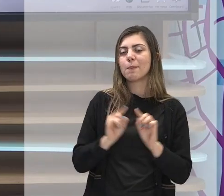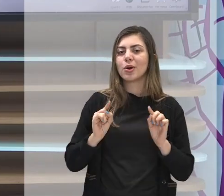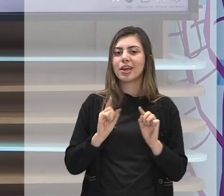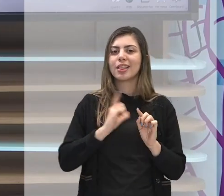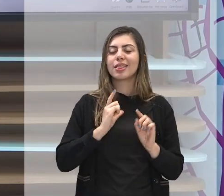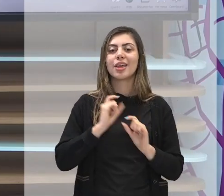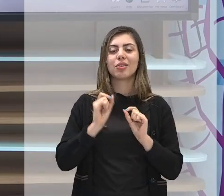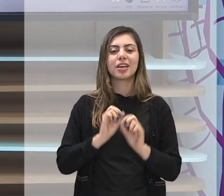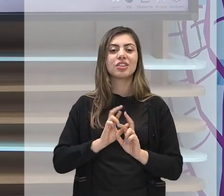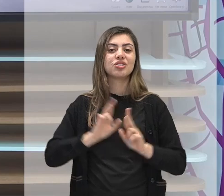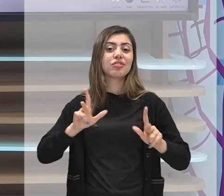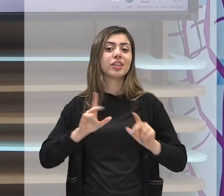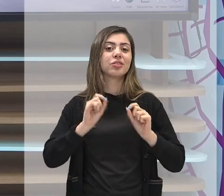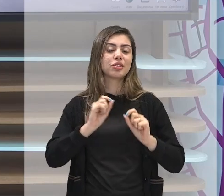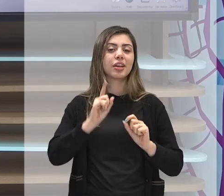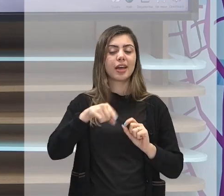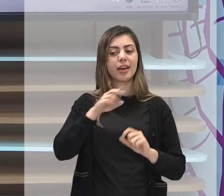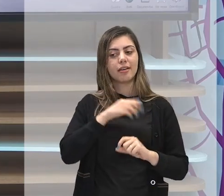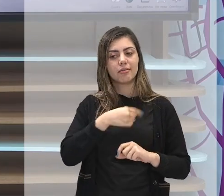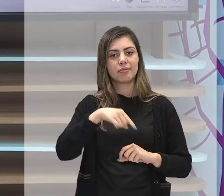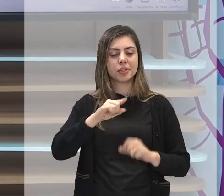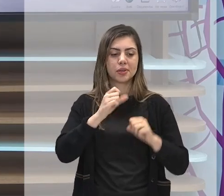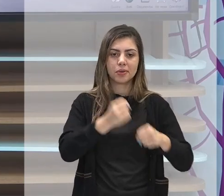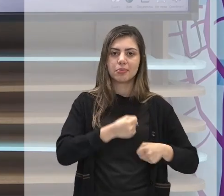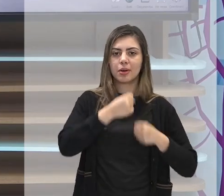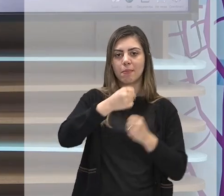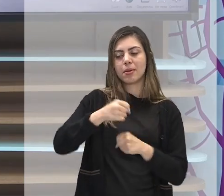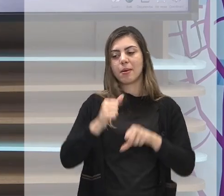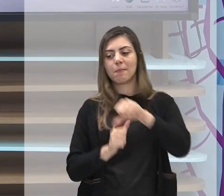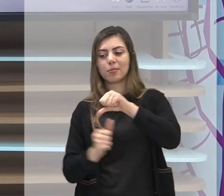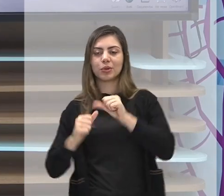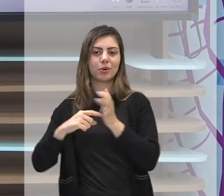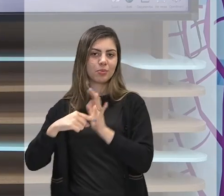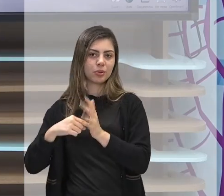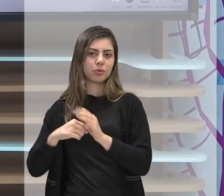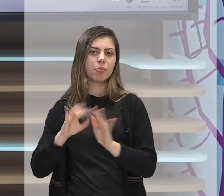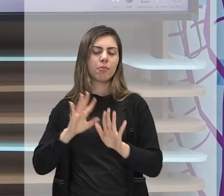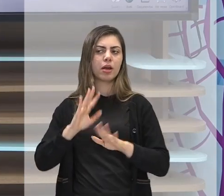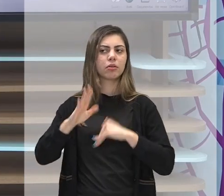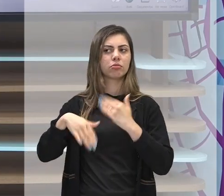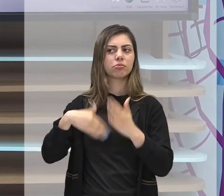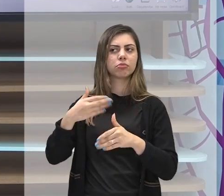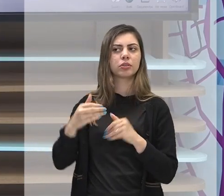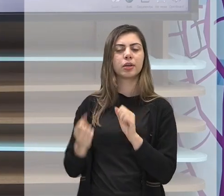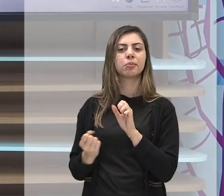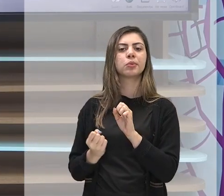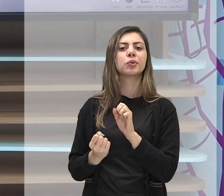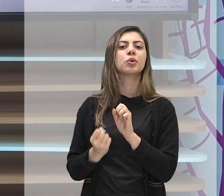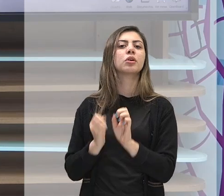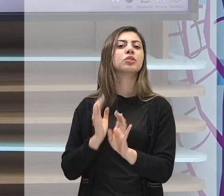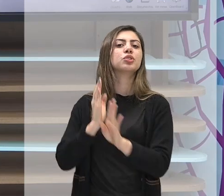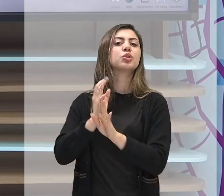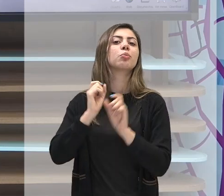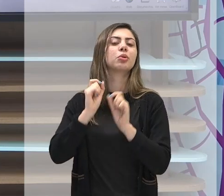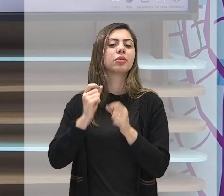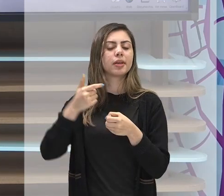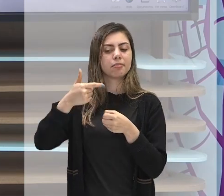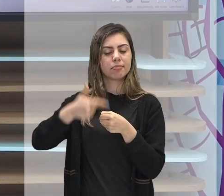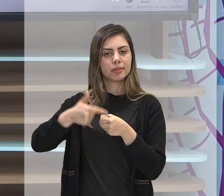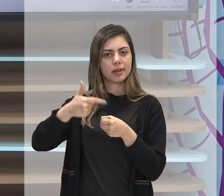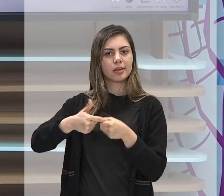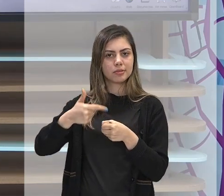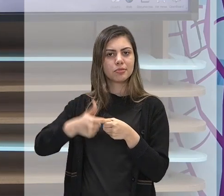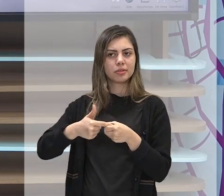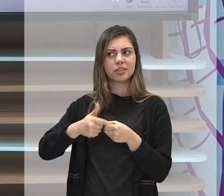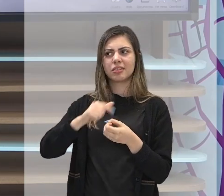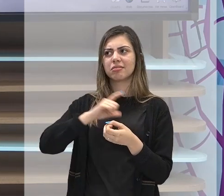barcos, ou seja, foi modernizado. Mas e depois que se descobriu os combustíveis fósseis, como o petróleo, se passou a utilizar gasolina, óleo